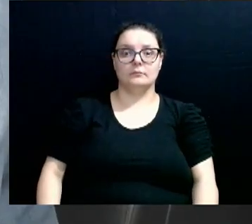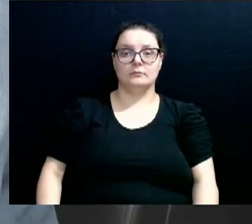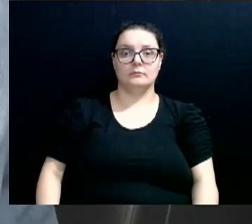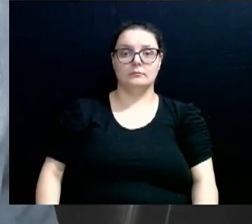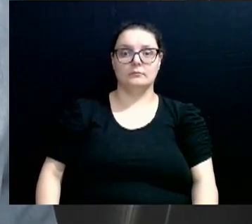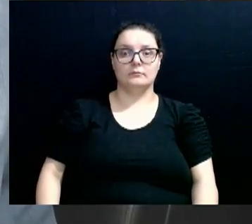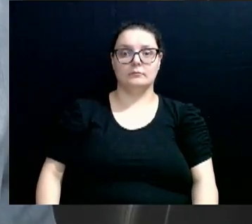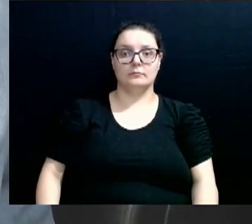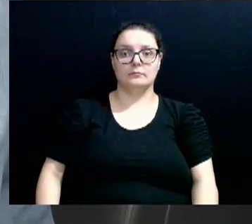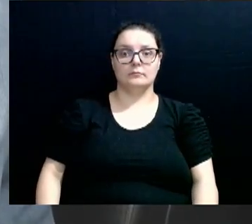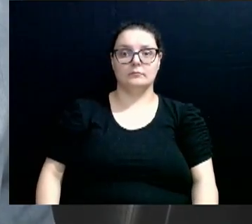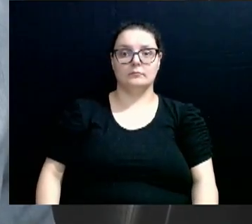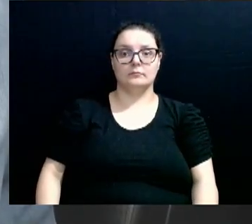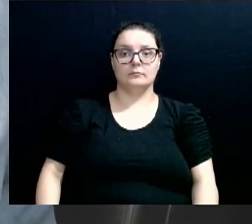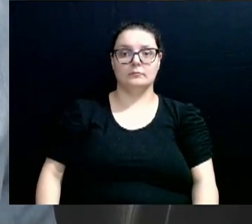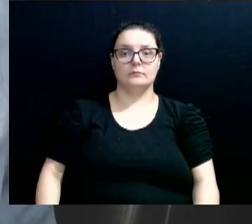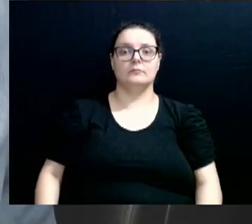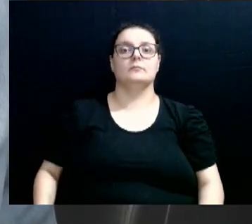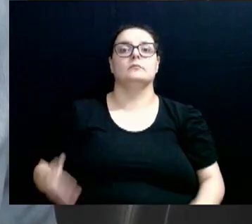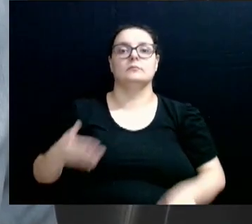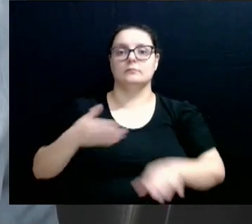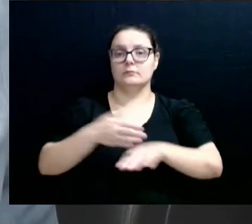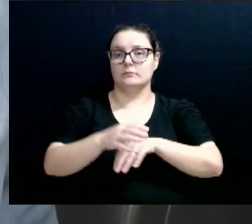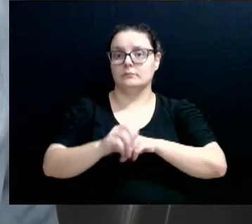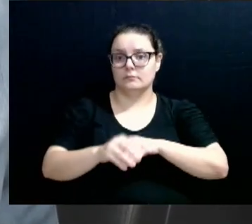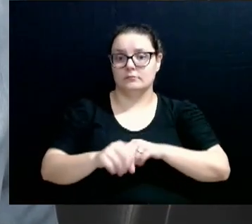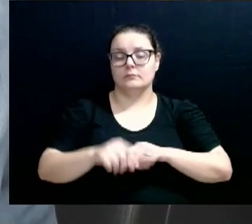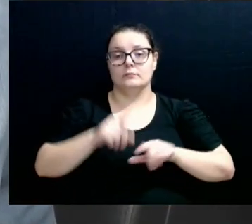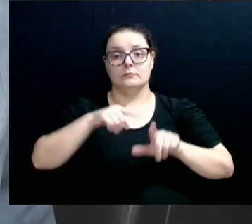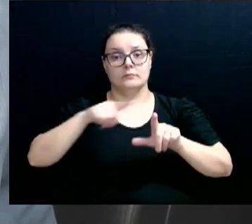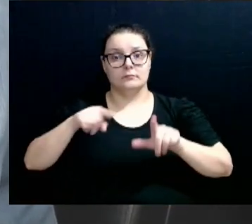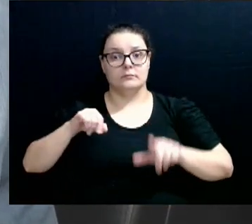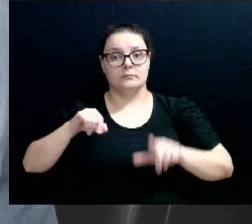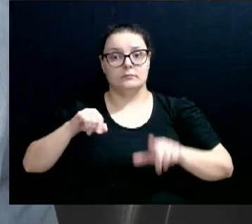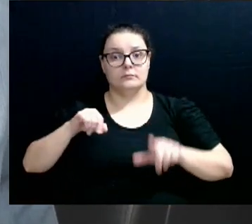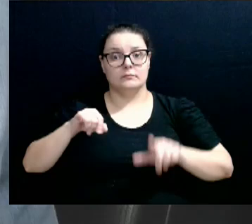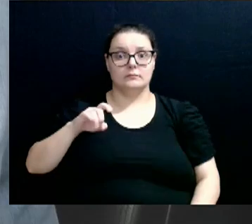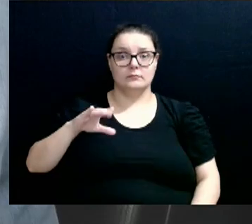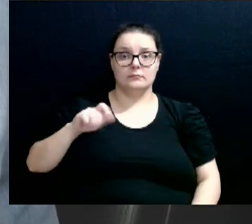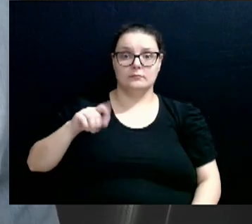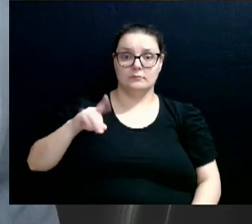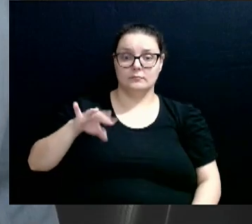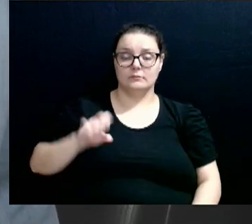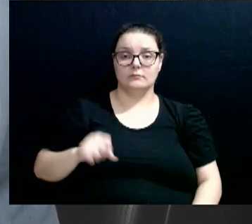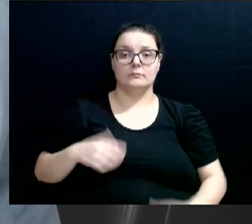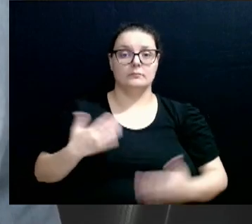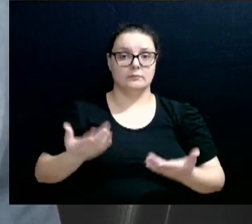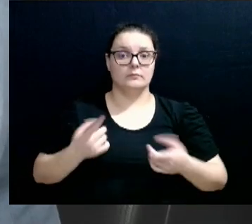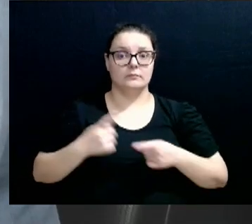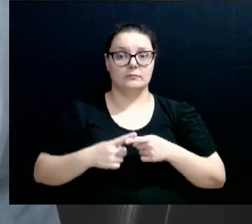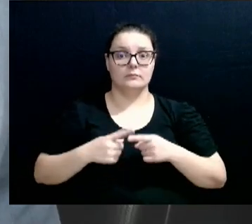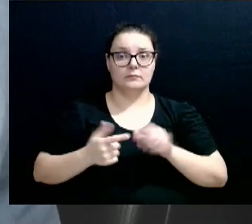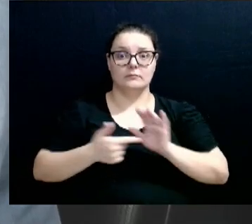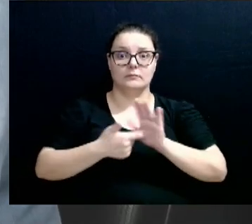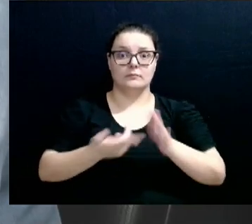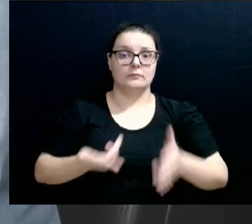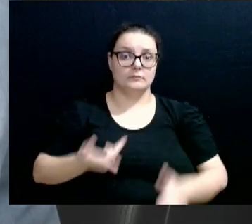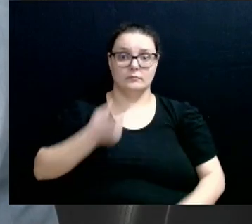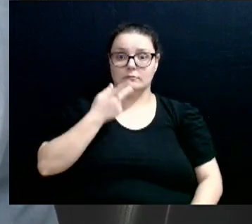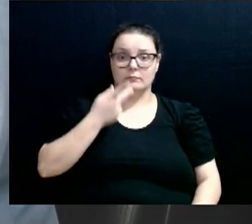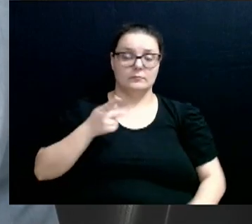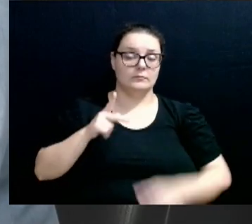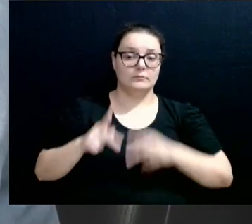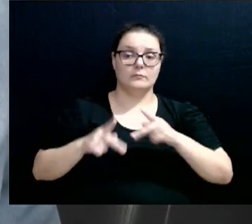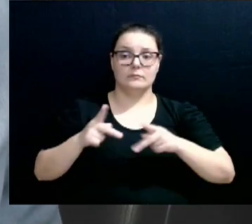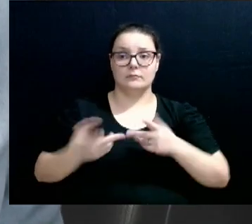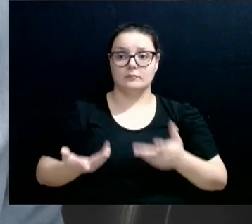do acesso à educação, dos indicadores, porque eu acho que isso possibilita que, vamos dizer, que essa população negra